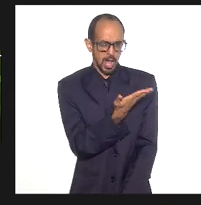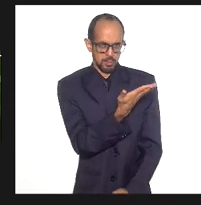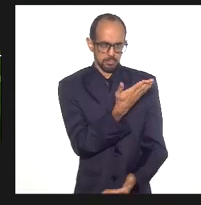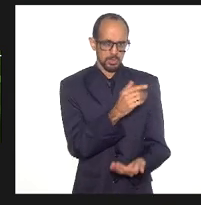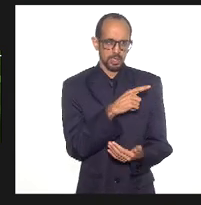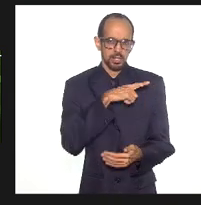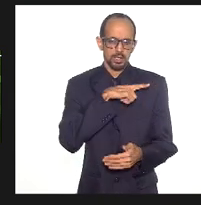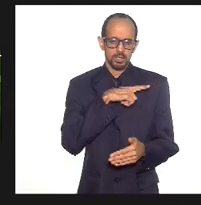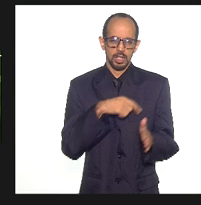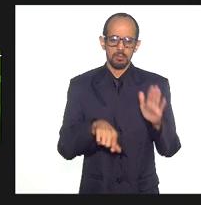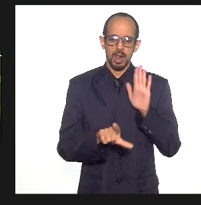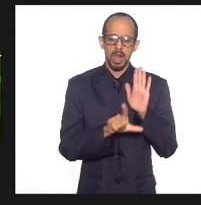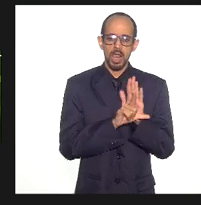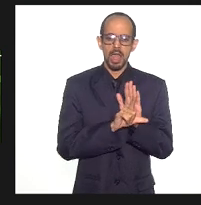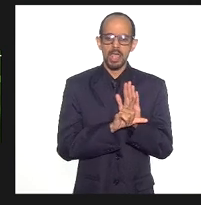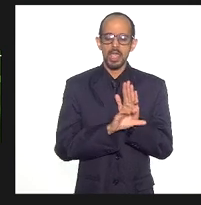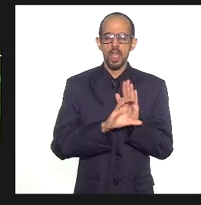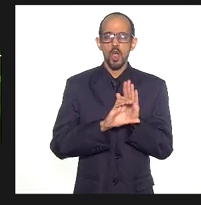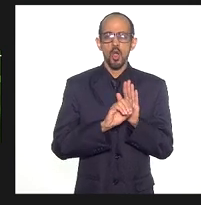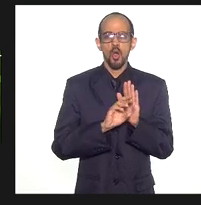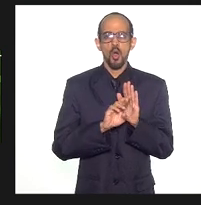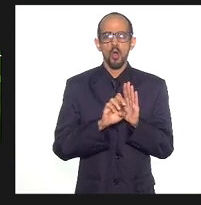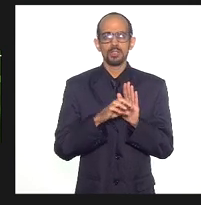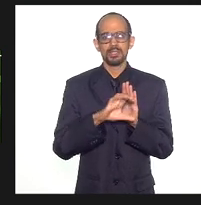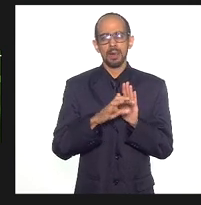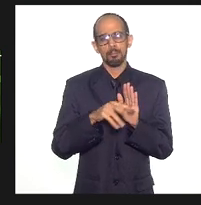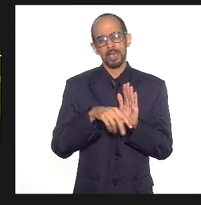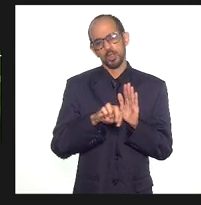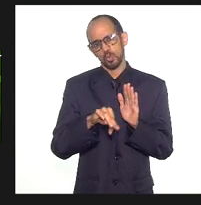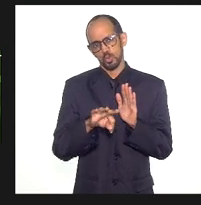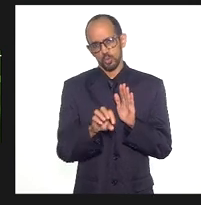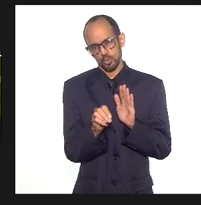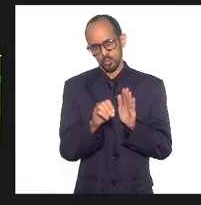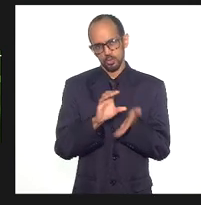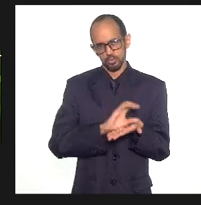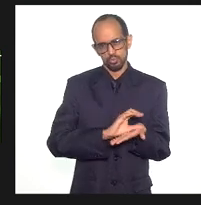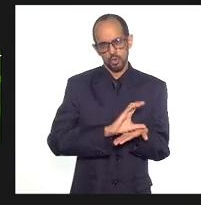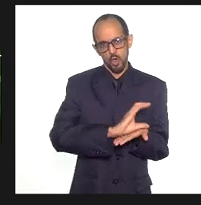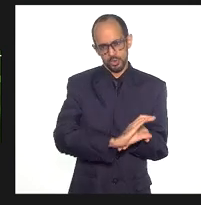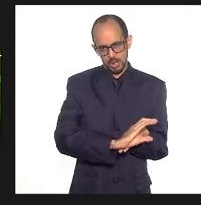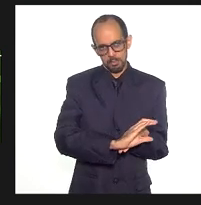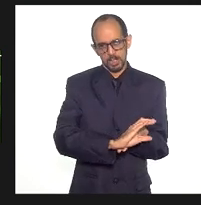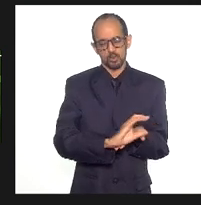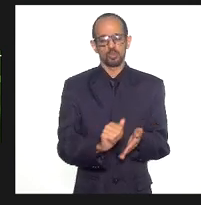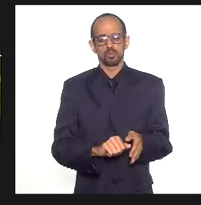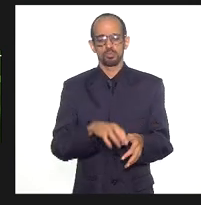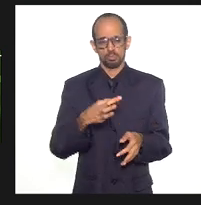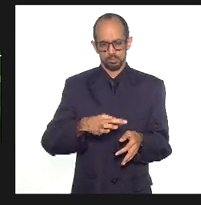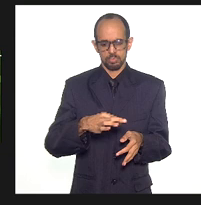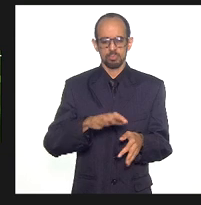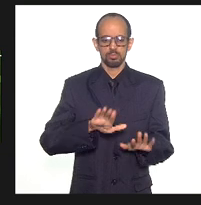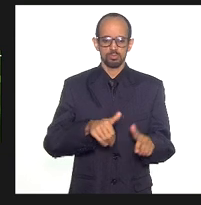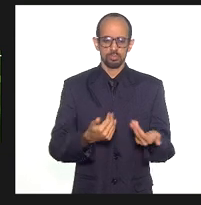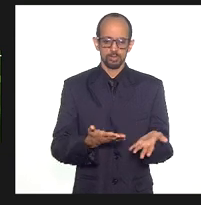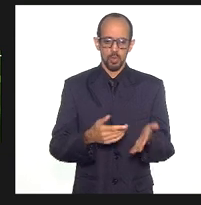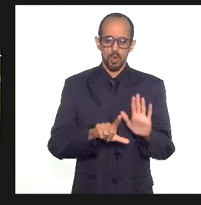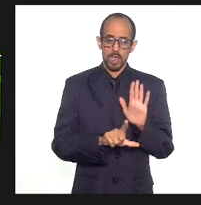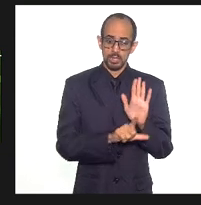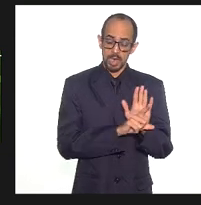tem uma lei orçamentária aprovada. E nessa lei orçamentária tem